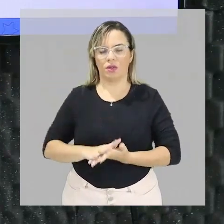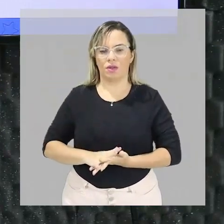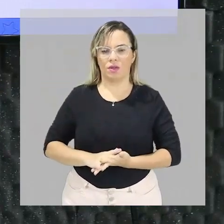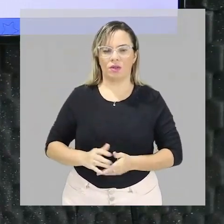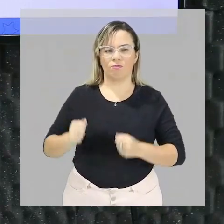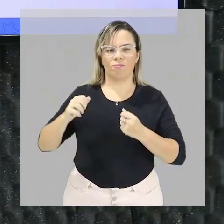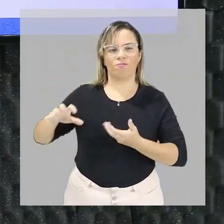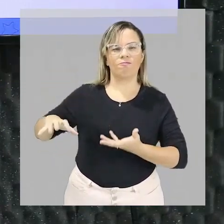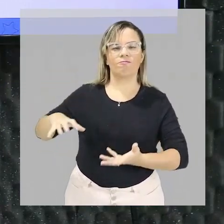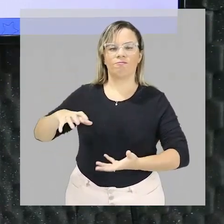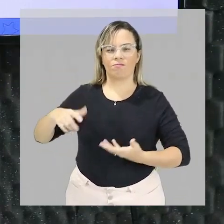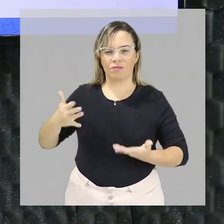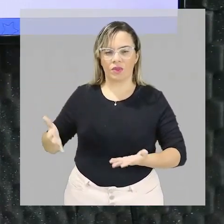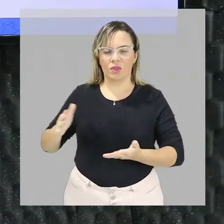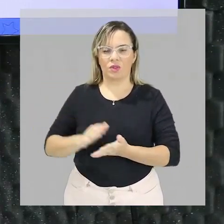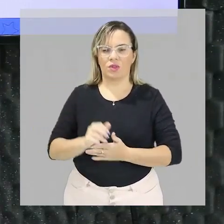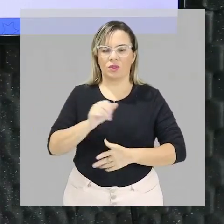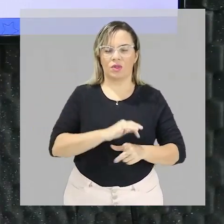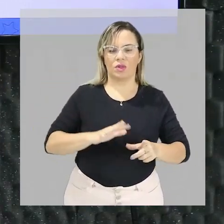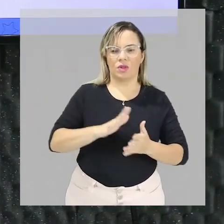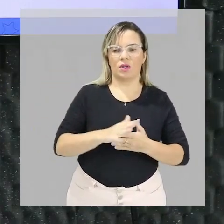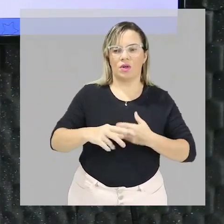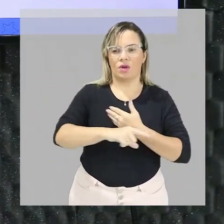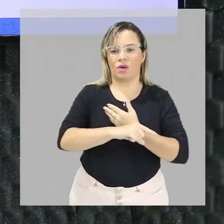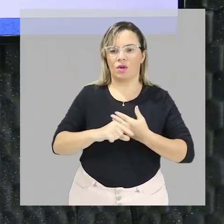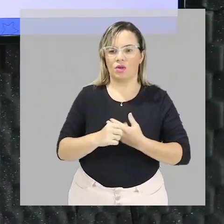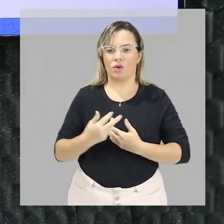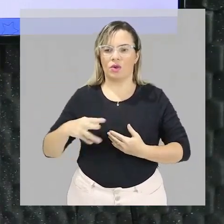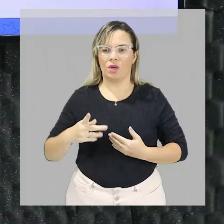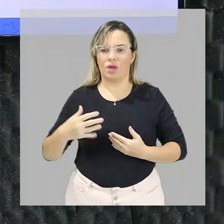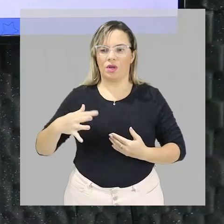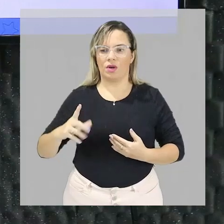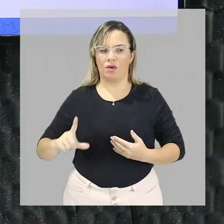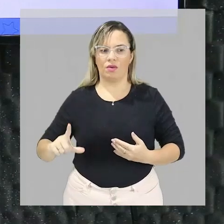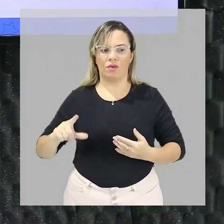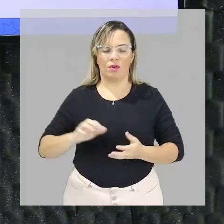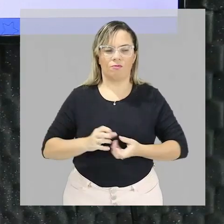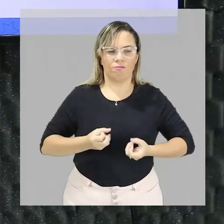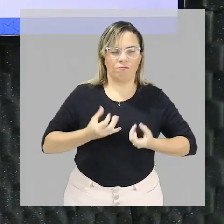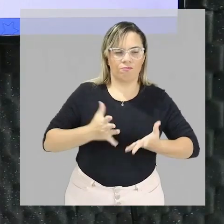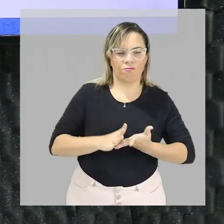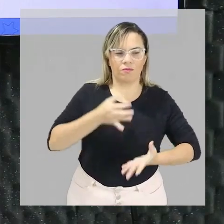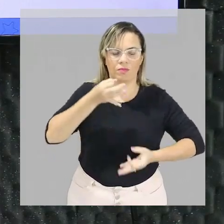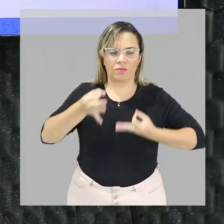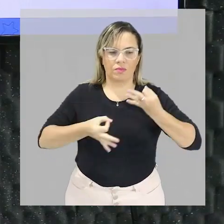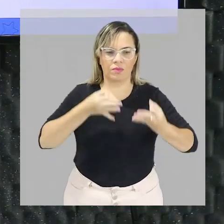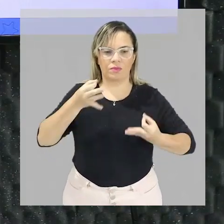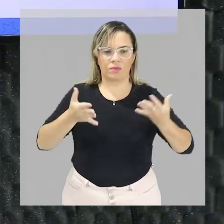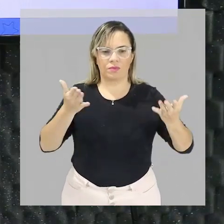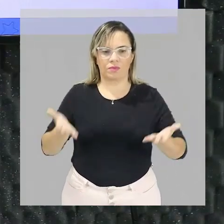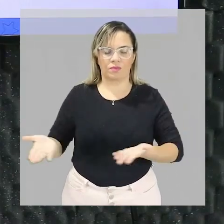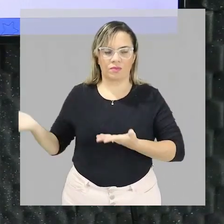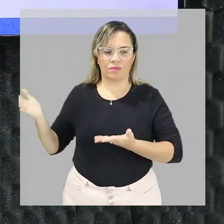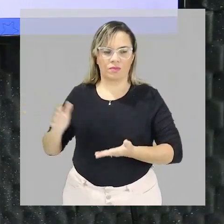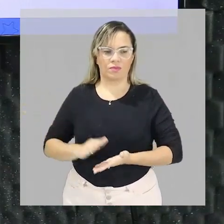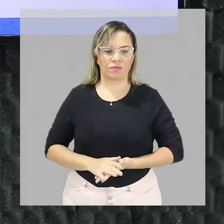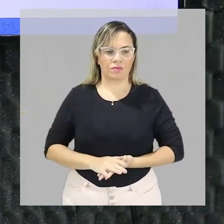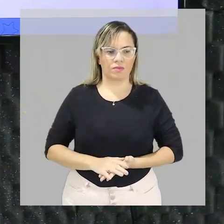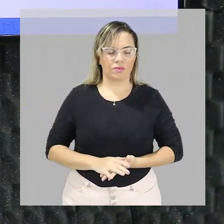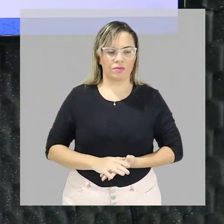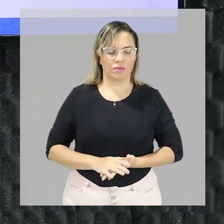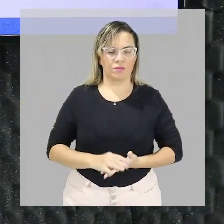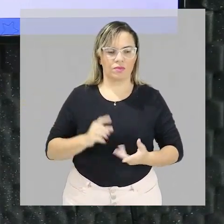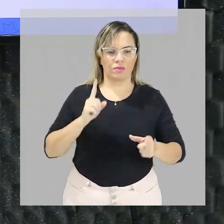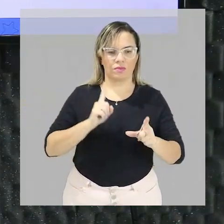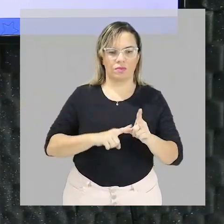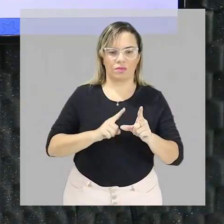a manifestação do cartunista Enfio expressava uma crítica ao quê? Justamente aos limites